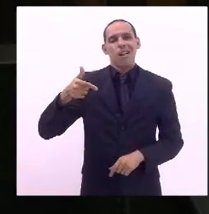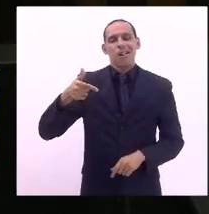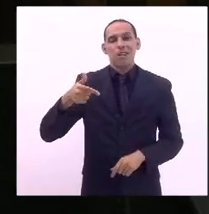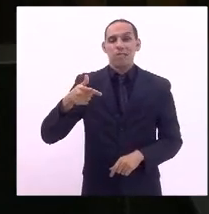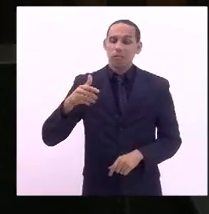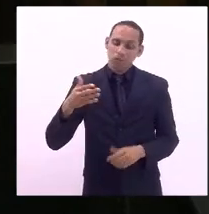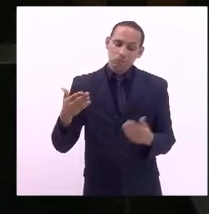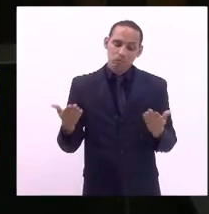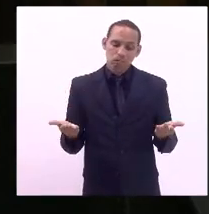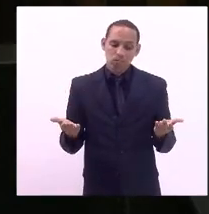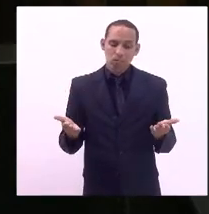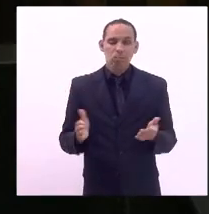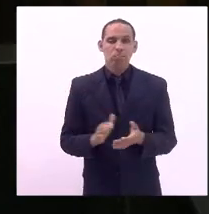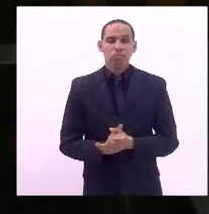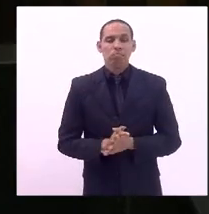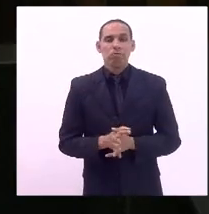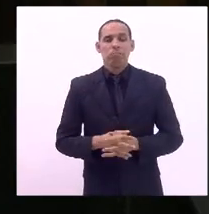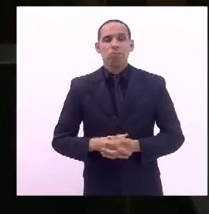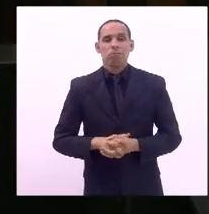Nesse sentido,